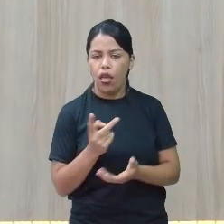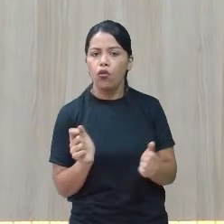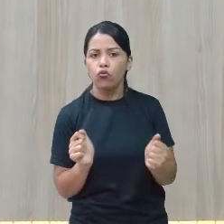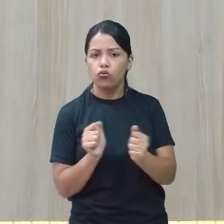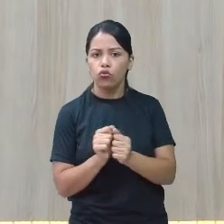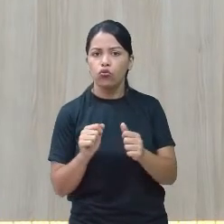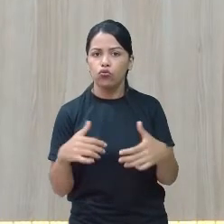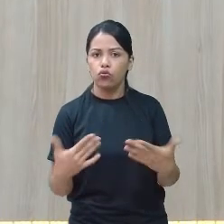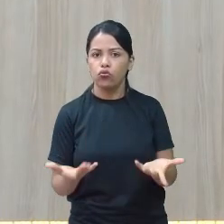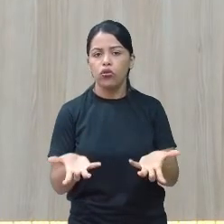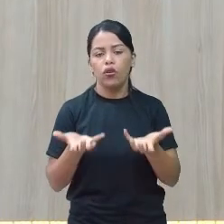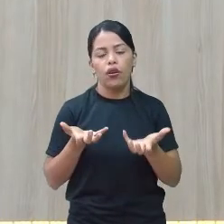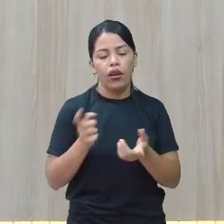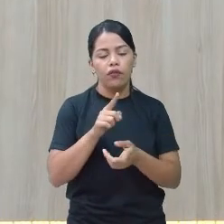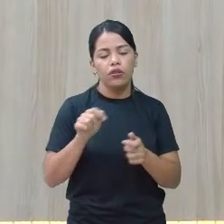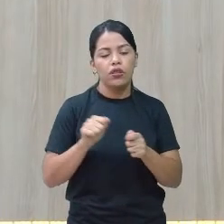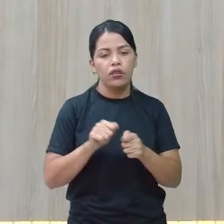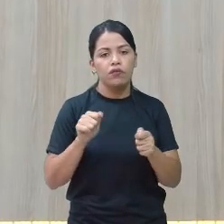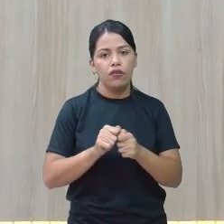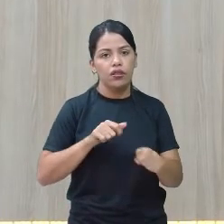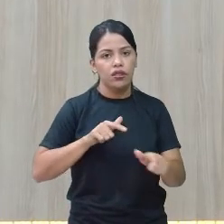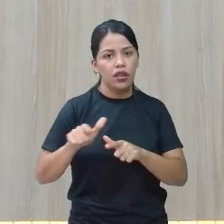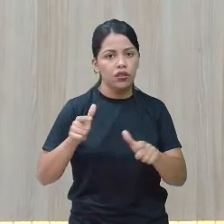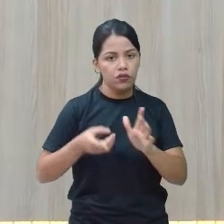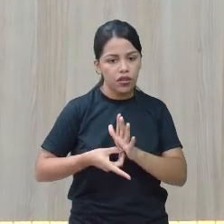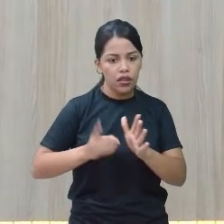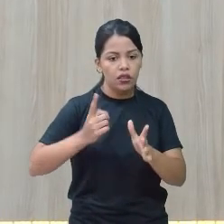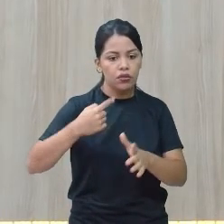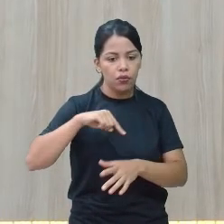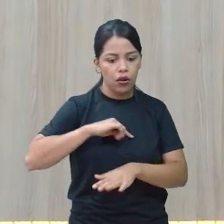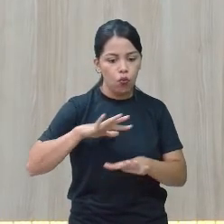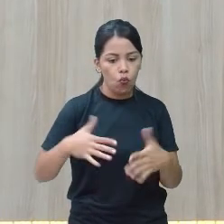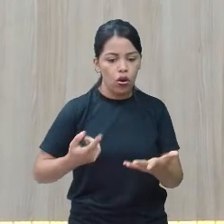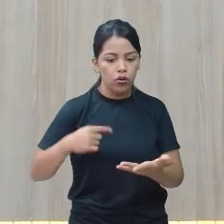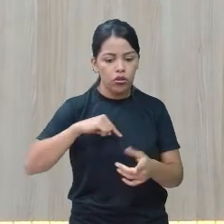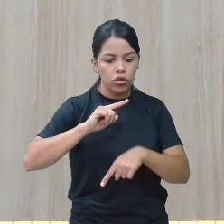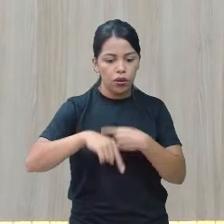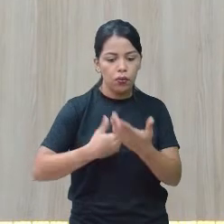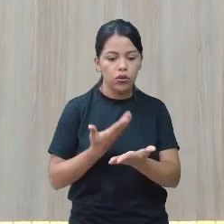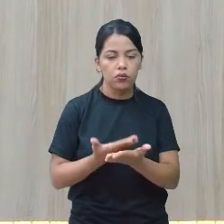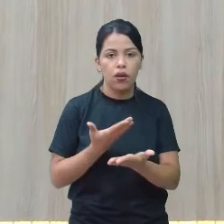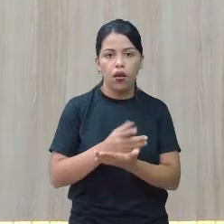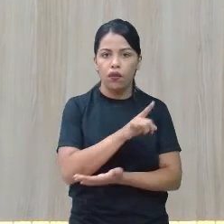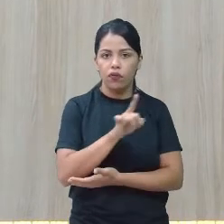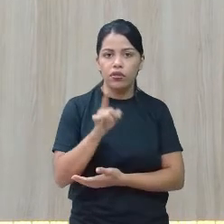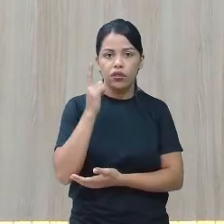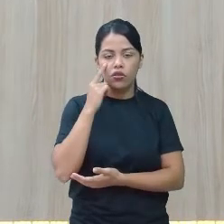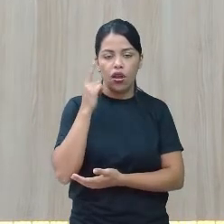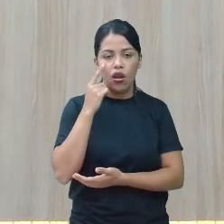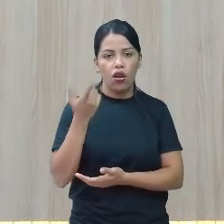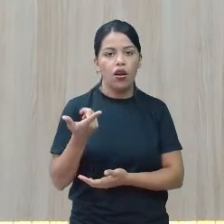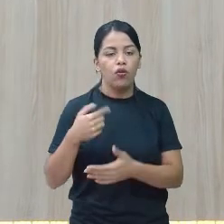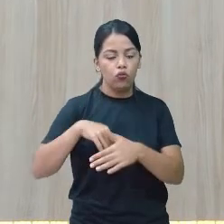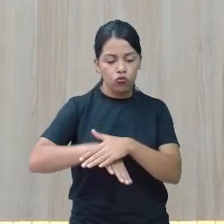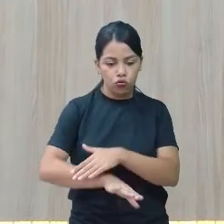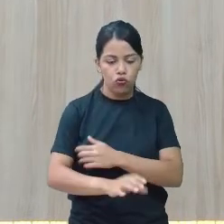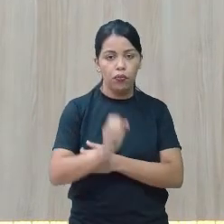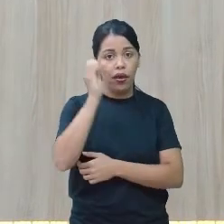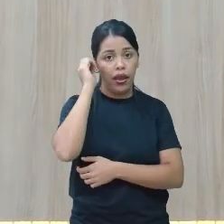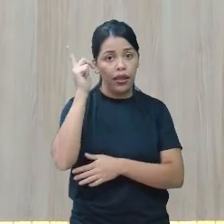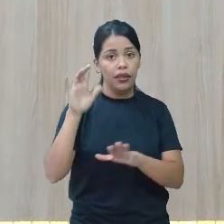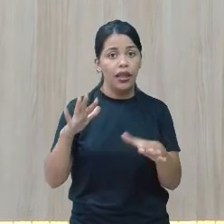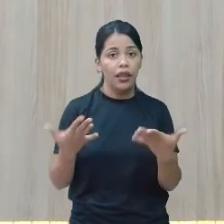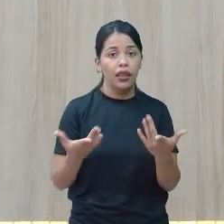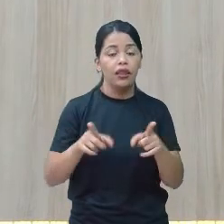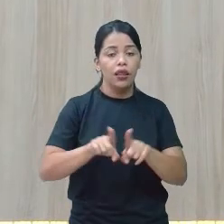esse trabalho de pesquisa anterior, para quando a gente chegar aqui na próxima aula, vocês já estarem habituados à ideia e ao conceito